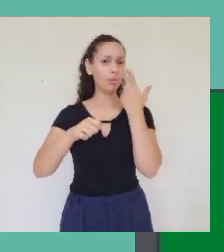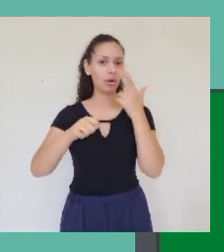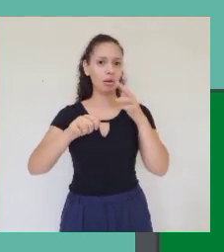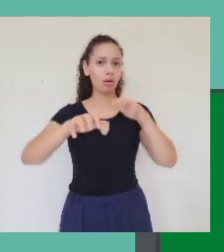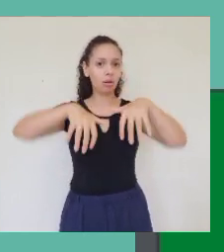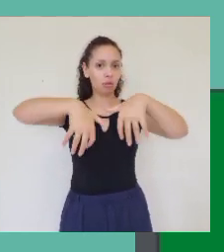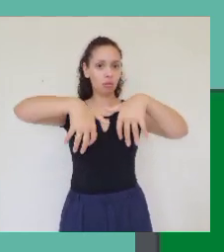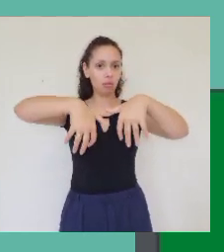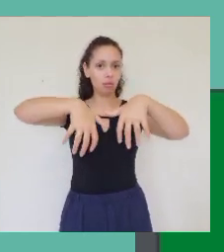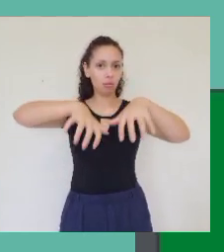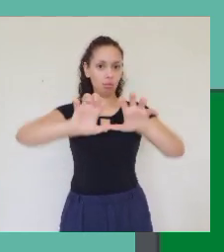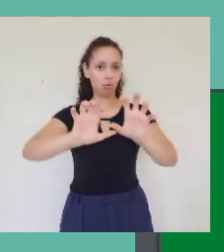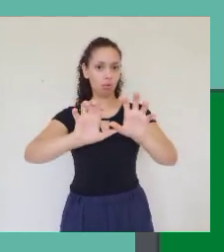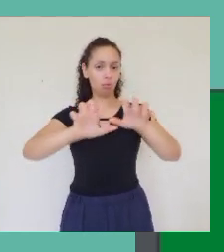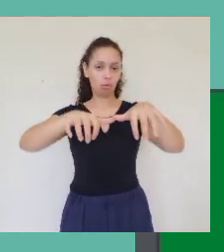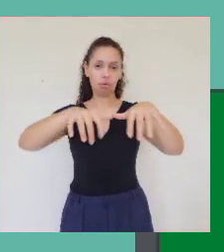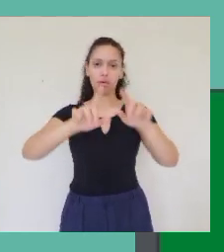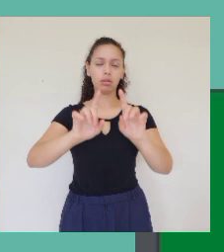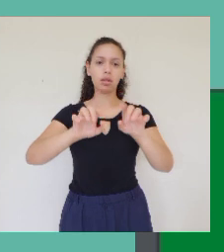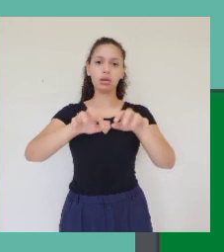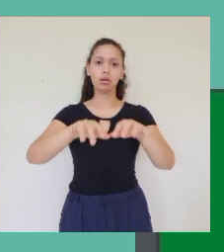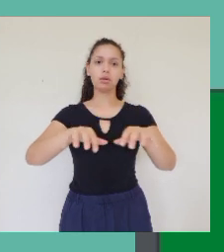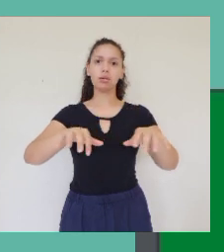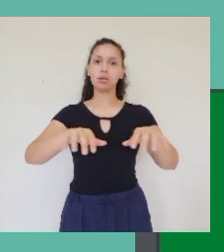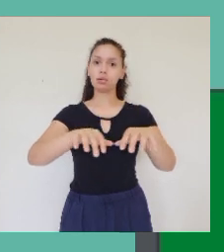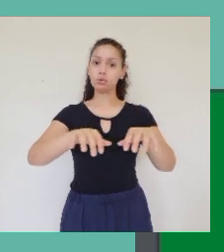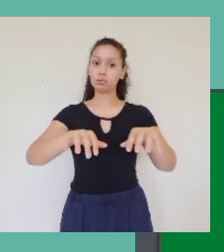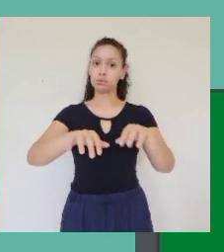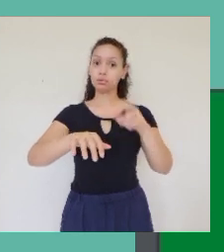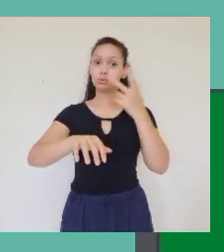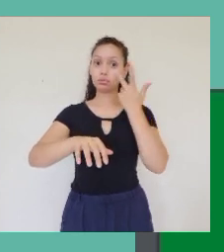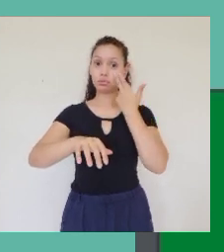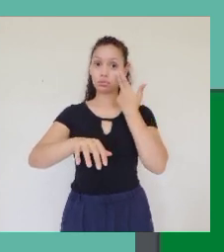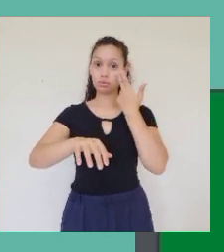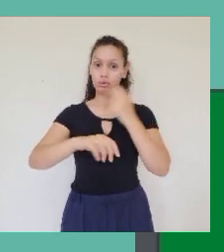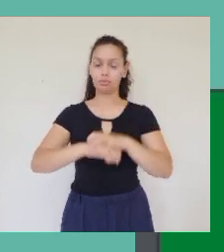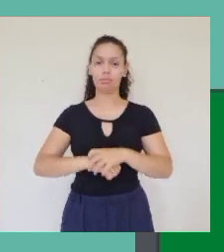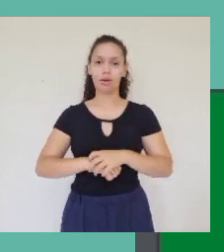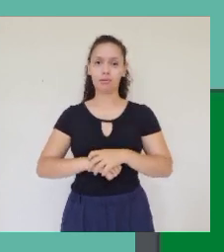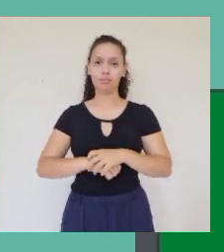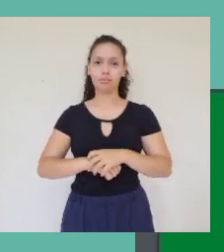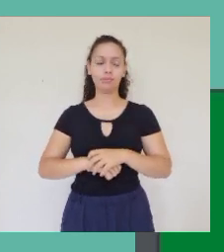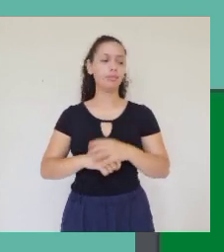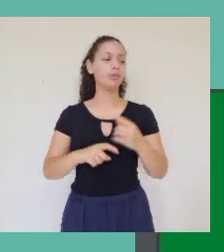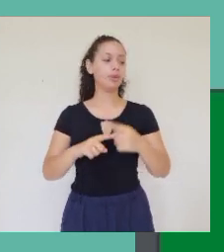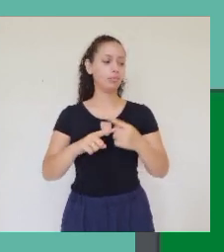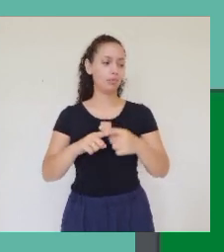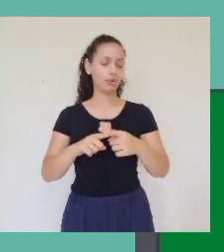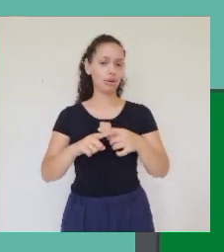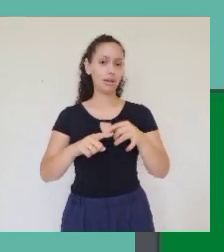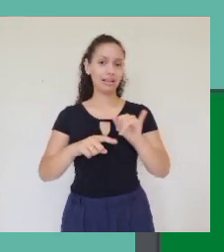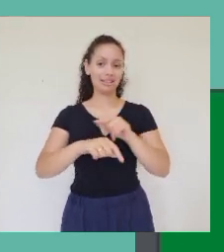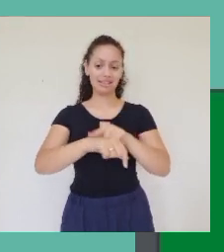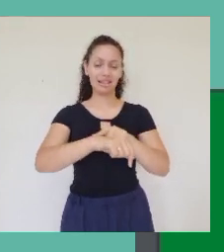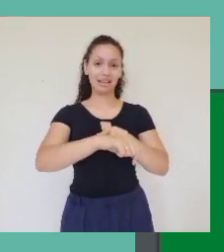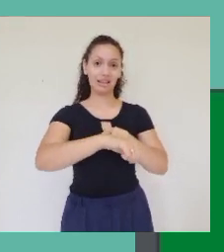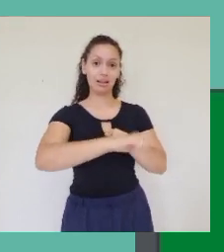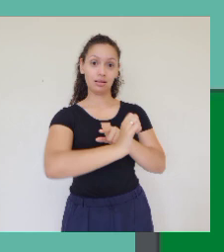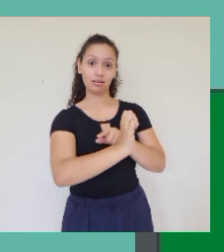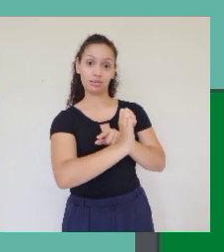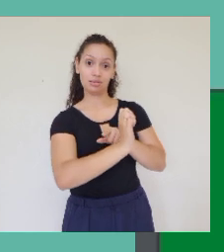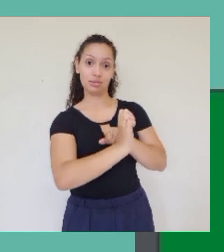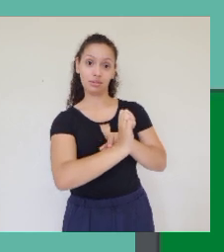assim, porque a tendência é que você permaneça com essa parte muito contraída quando você está